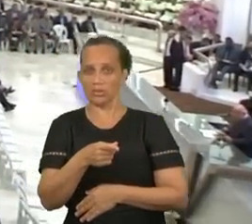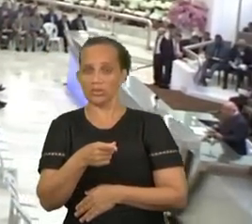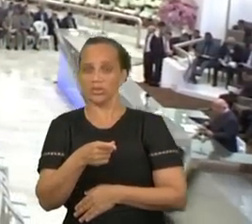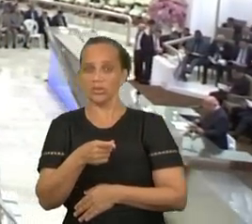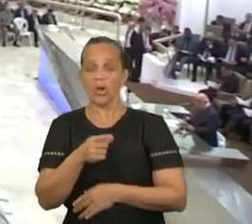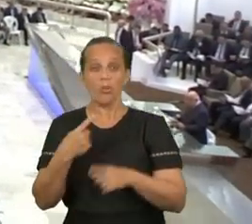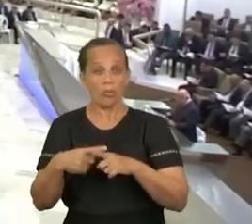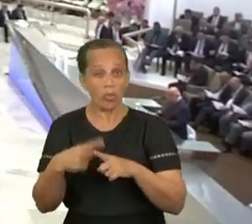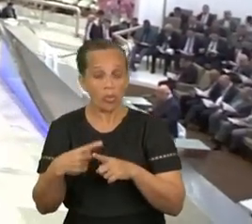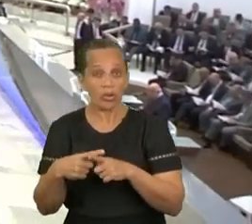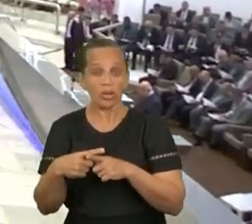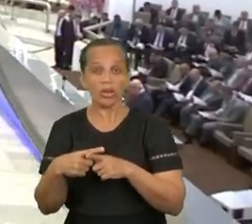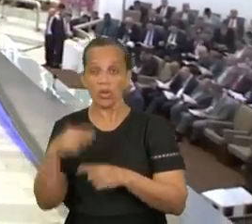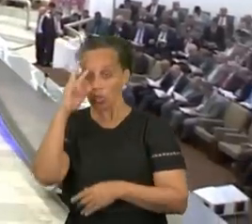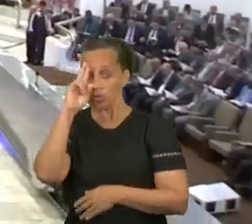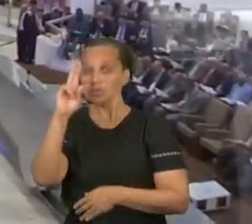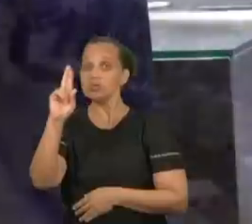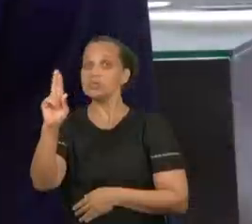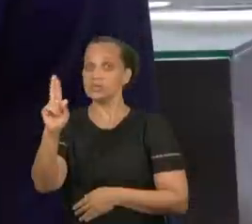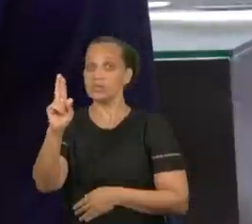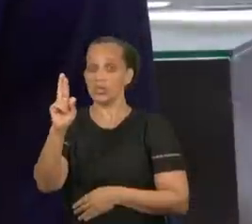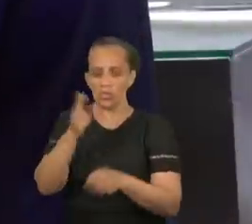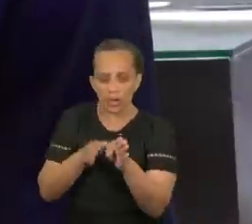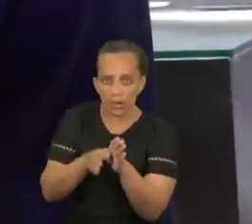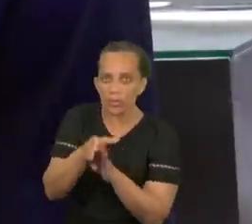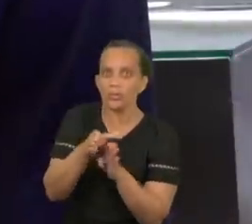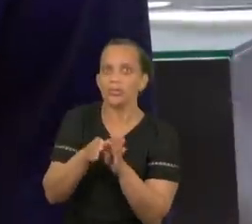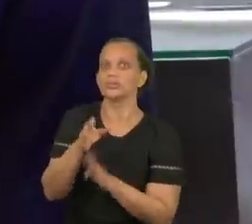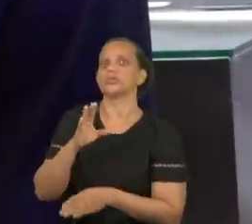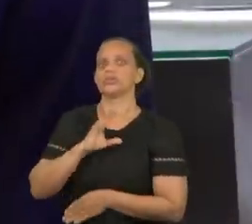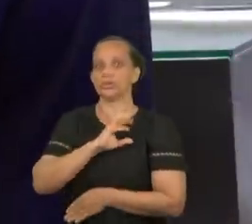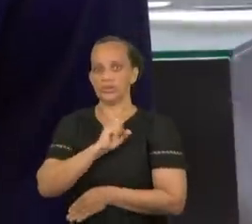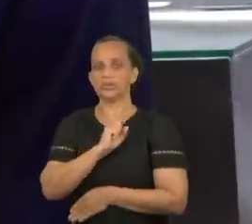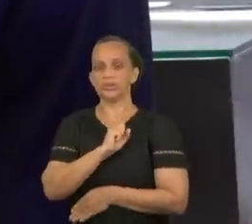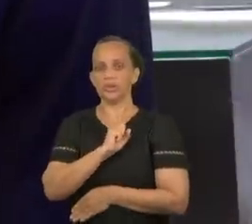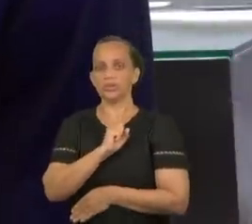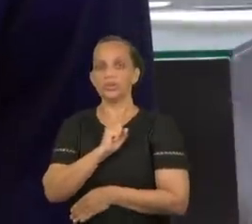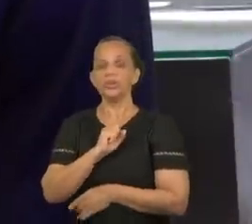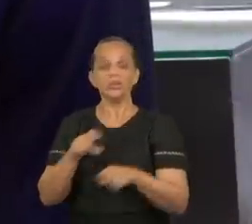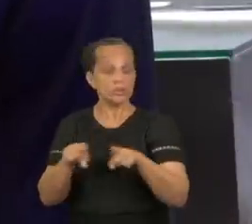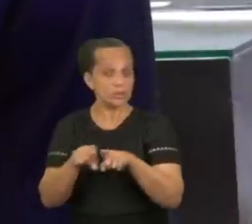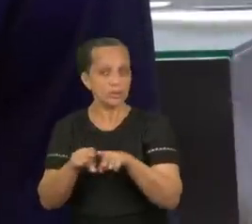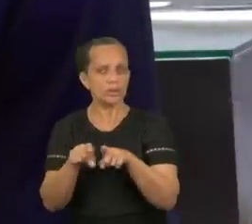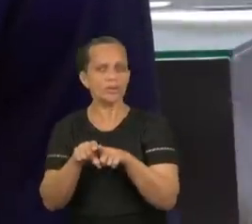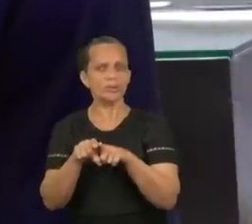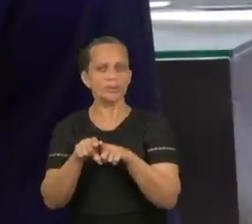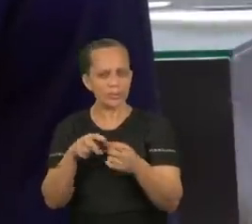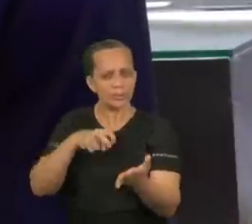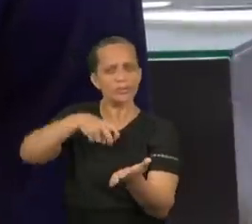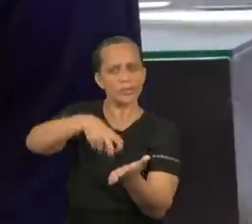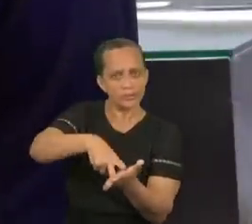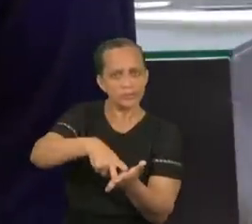porque o Senhor corrige o que ama e açoita qualquer que recebe